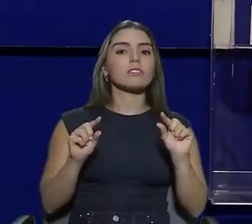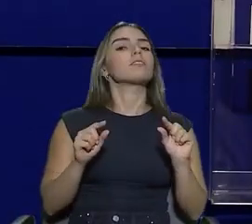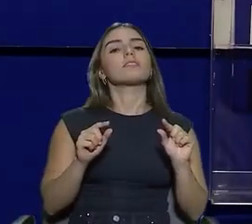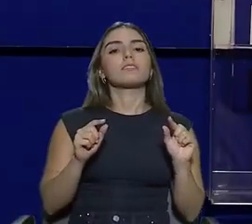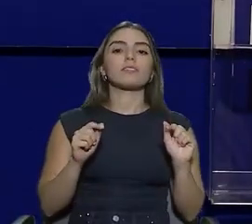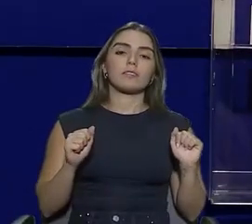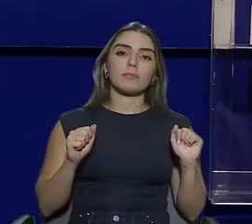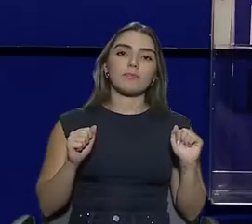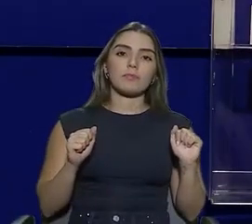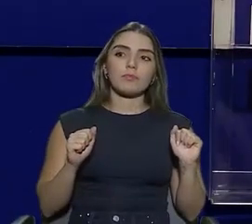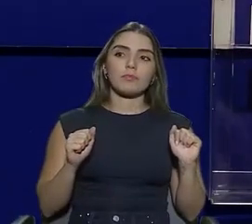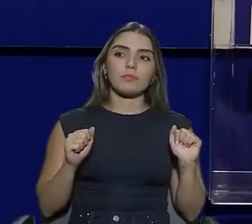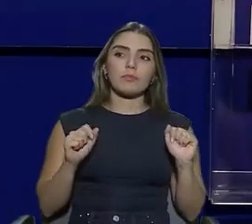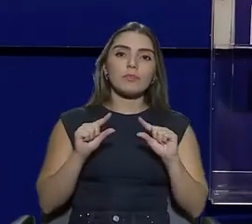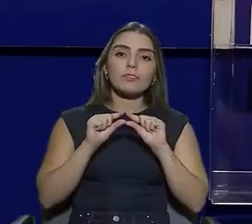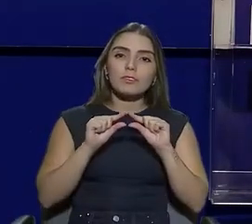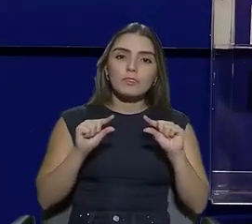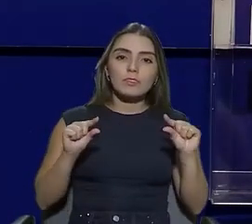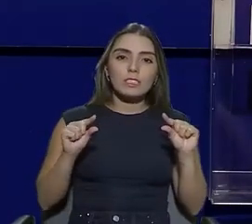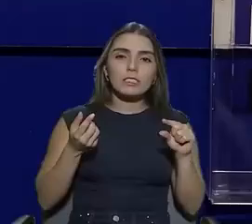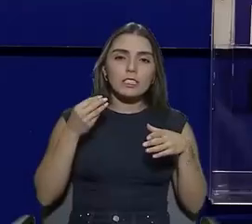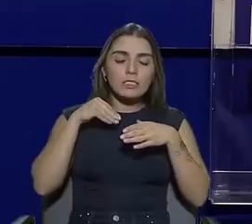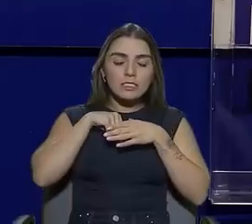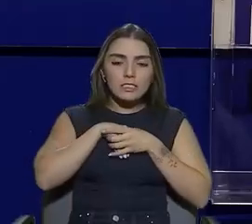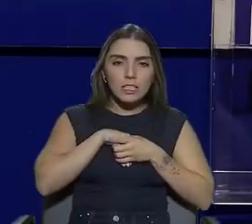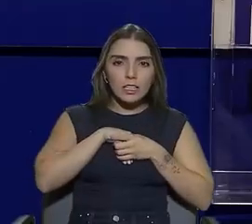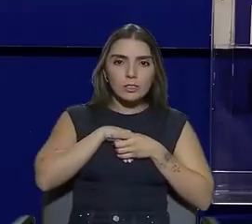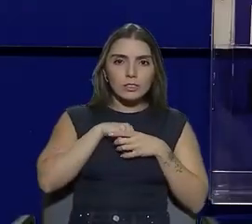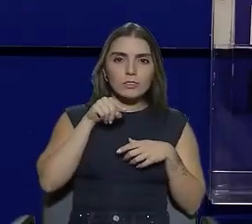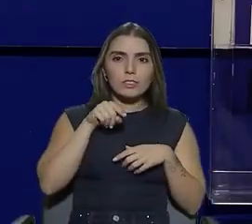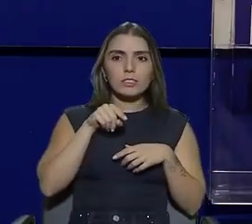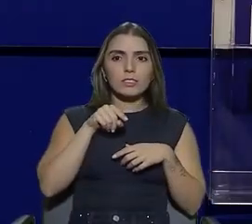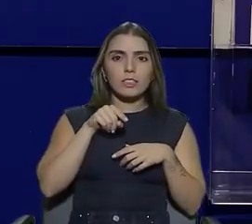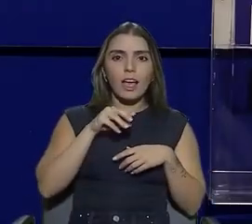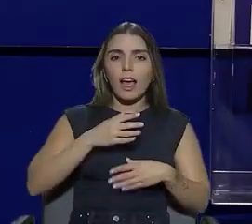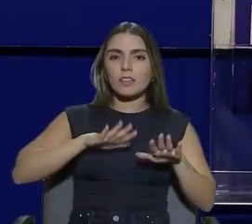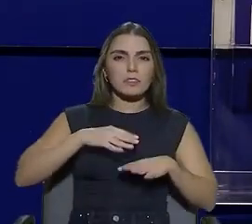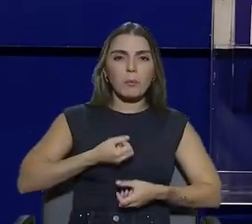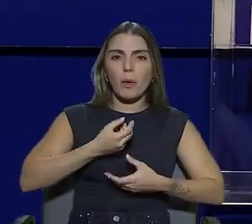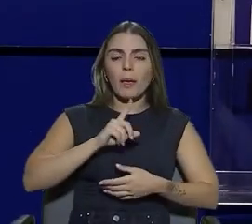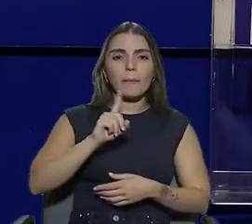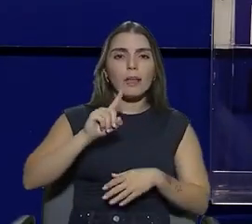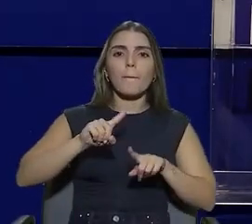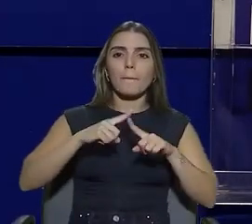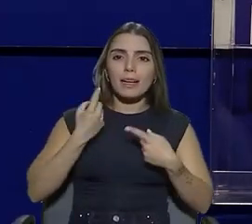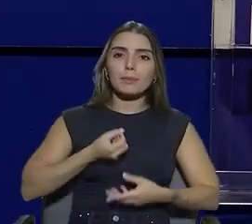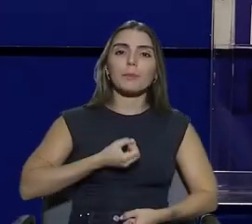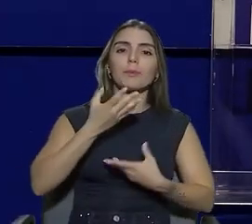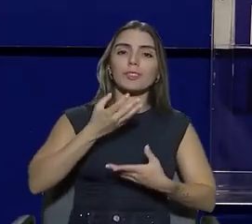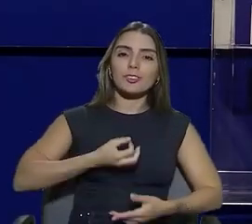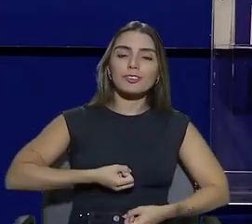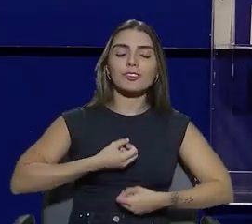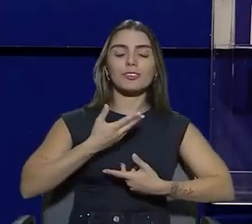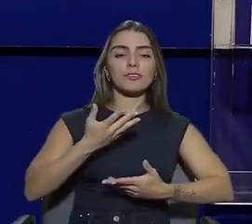que o verso te habita de tal forma que, mesmo quando não é poema, é poético, né? Então, queria te